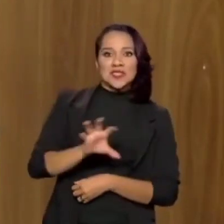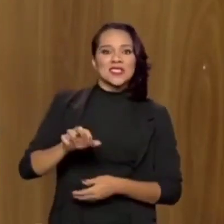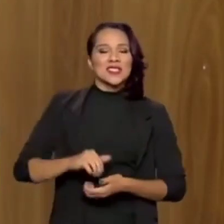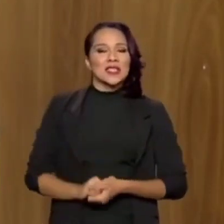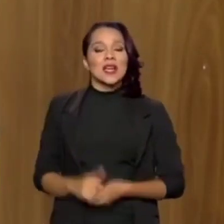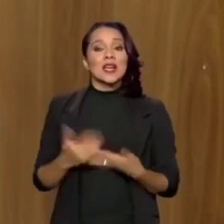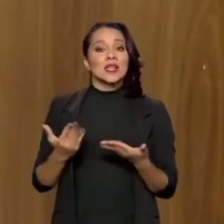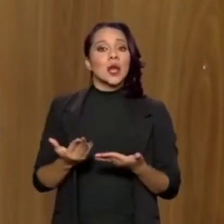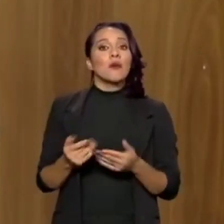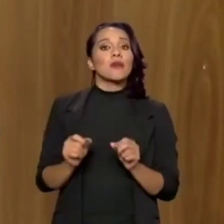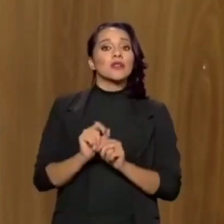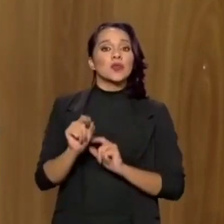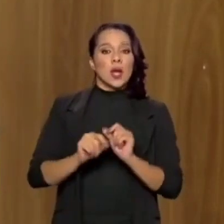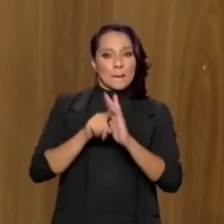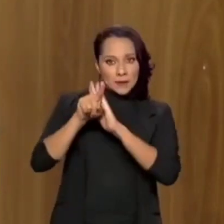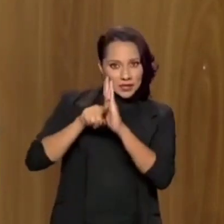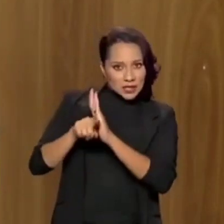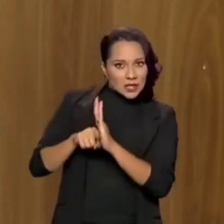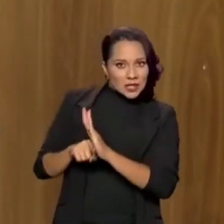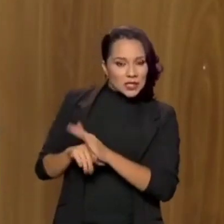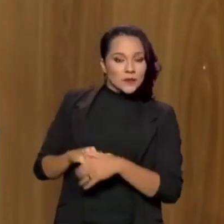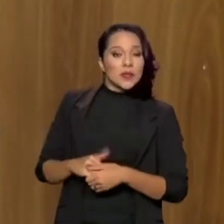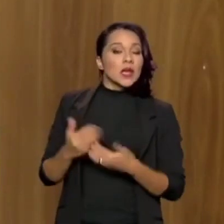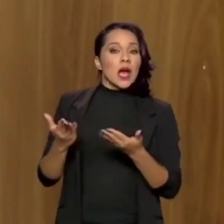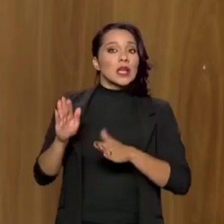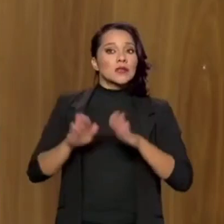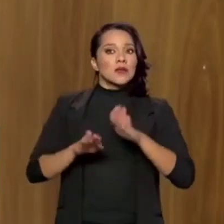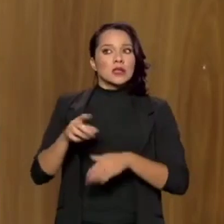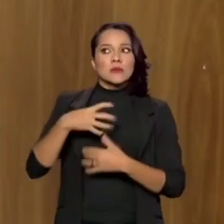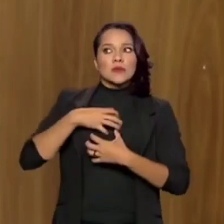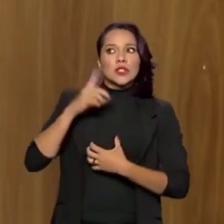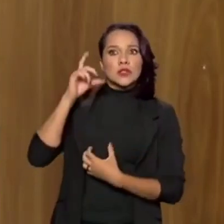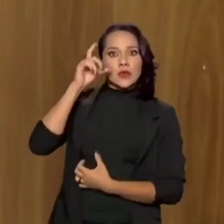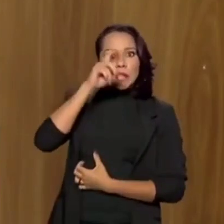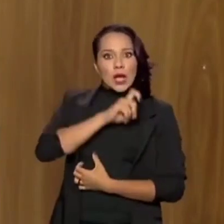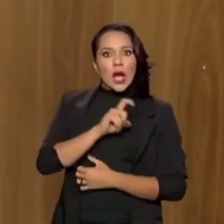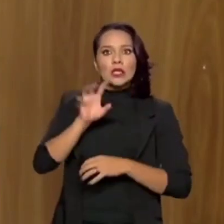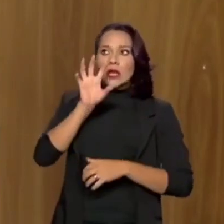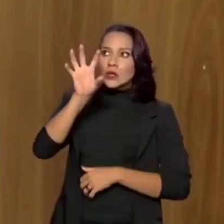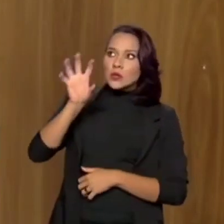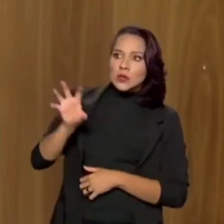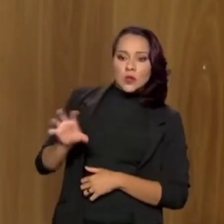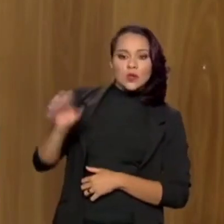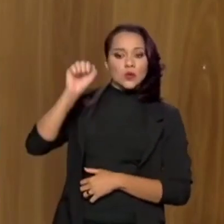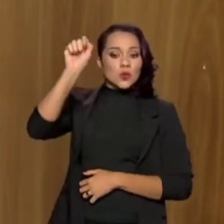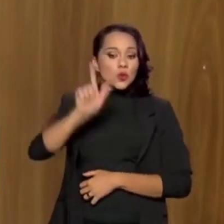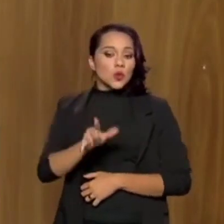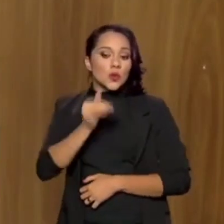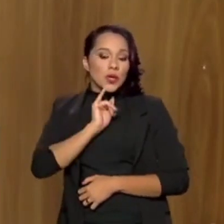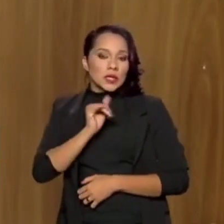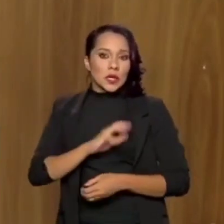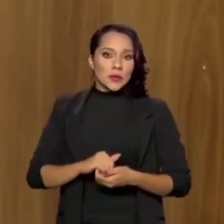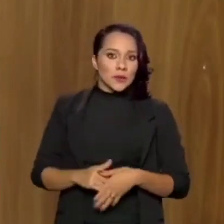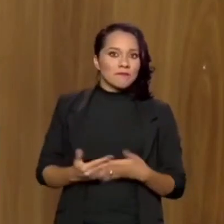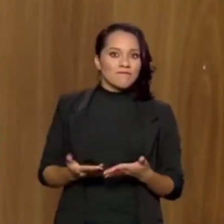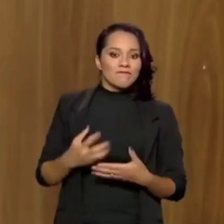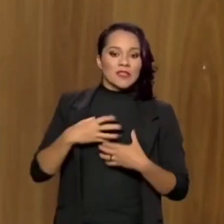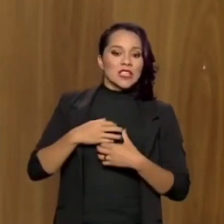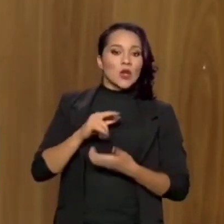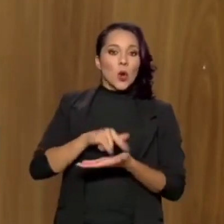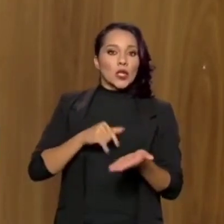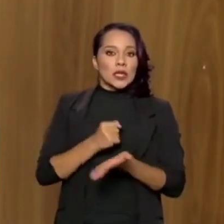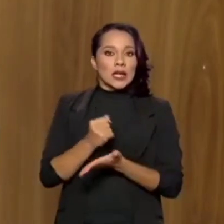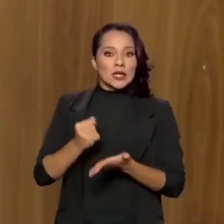Para fazer o próprio censo, você às vezes tem dificuldades em certas regiões do país, no sul, por exemplo, de contratar o